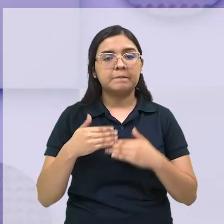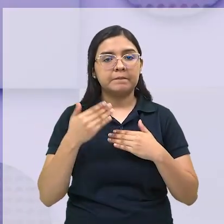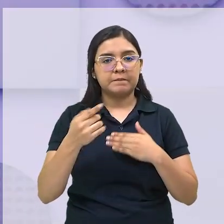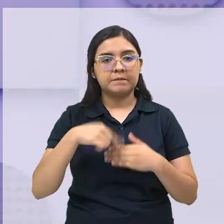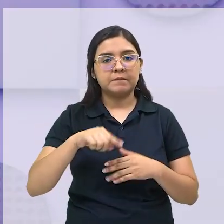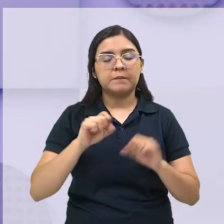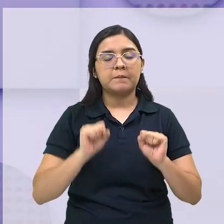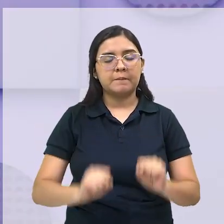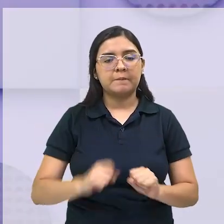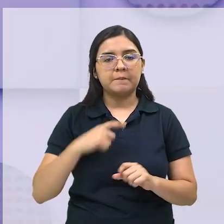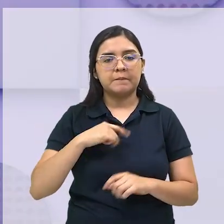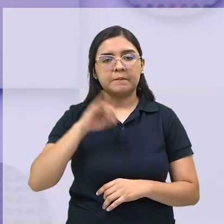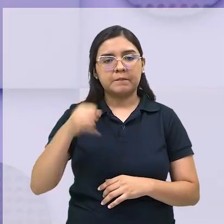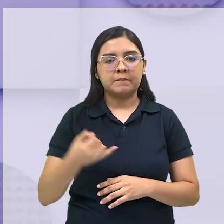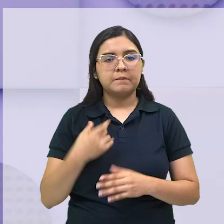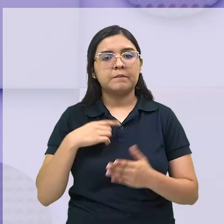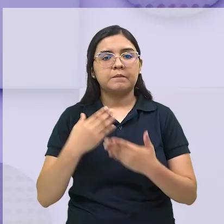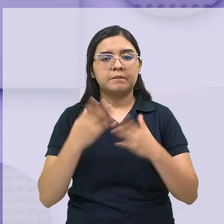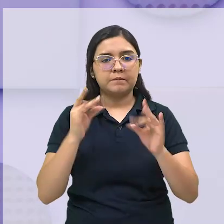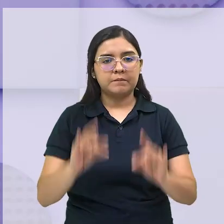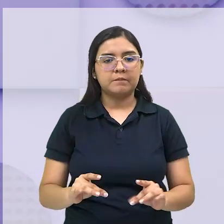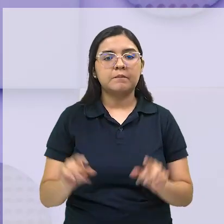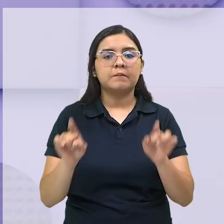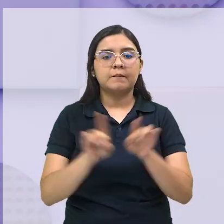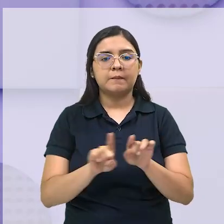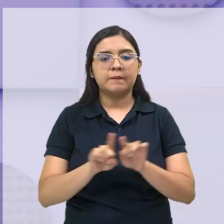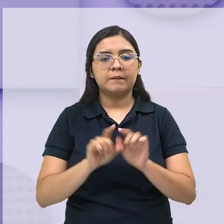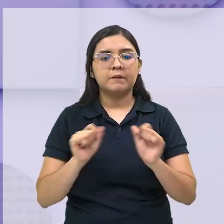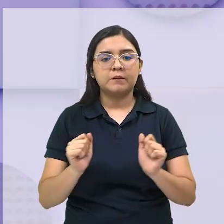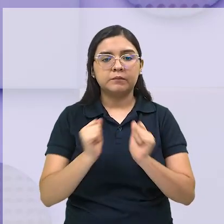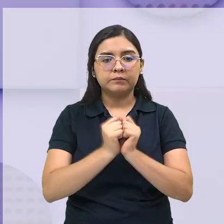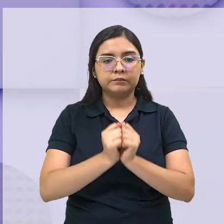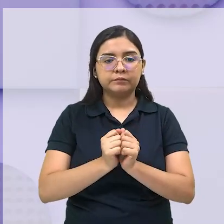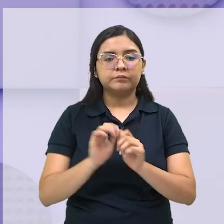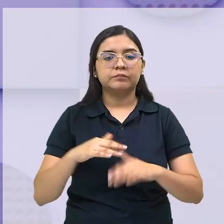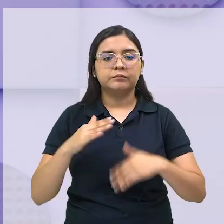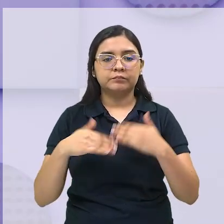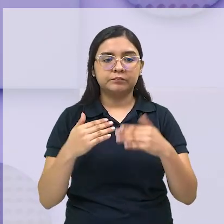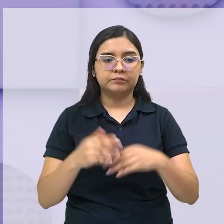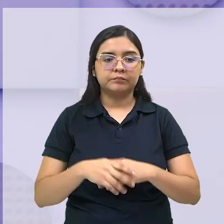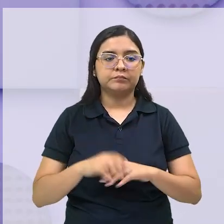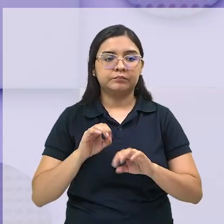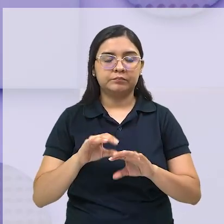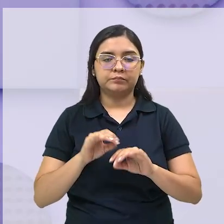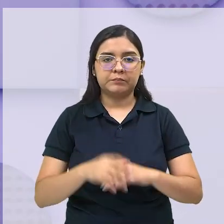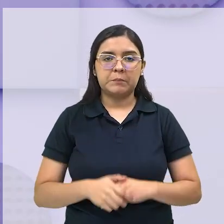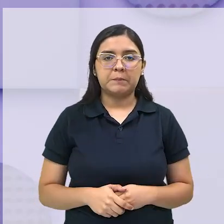você possa aprofundar mais ainda e, por que não, vamos juntos e juntas construir a educação.